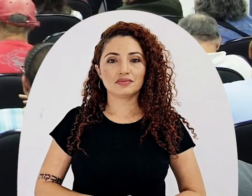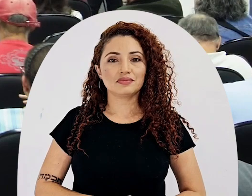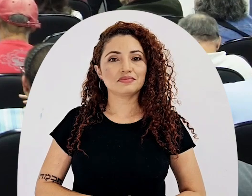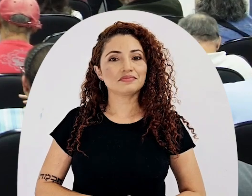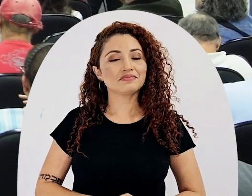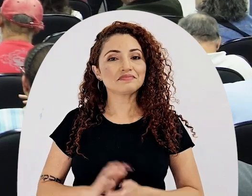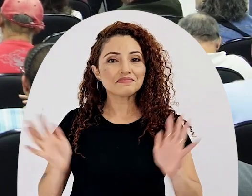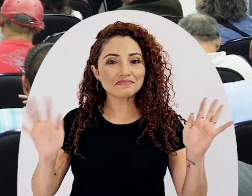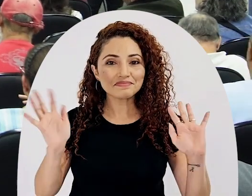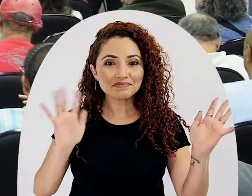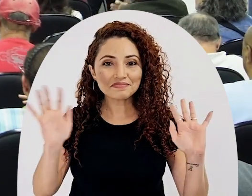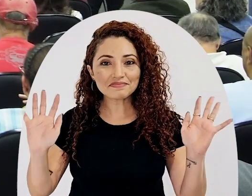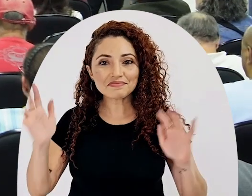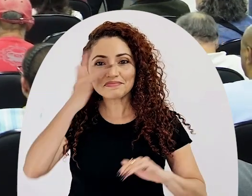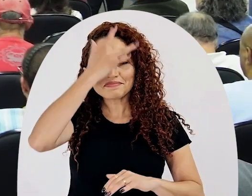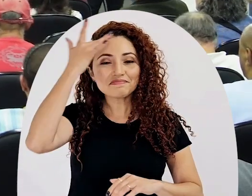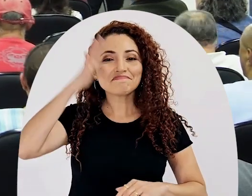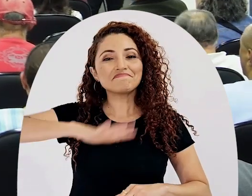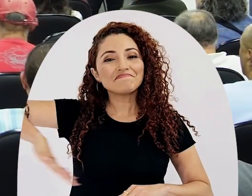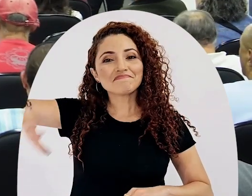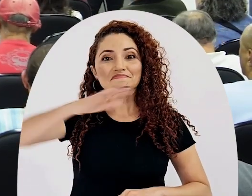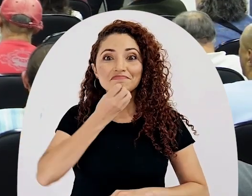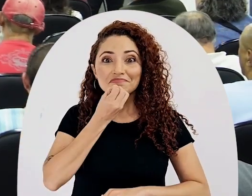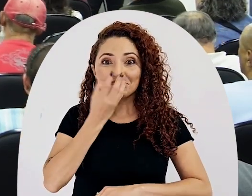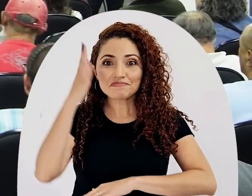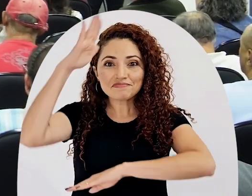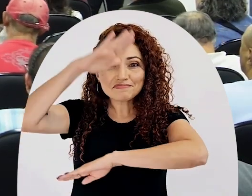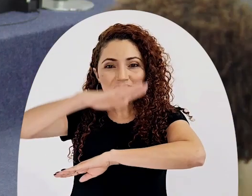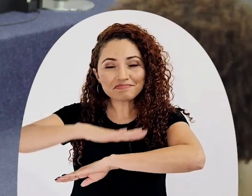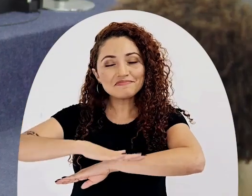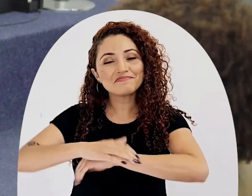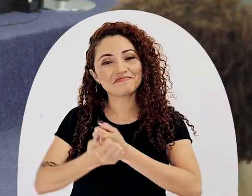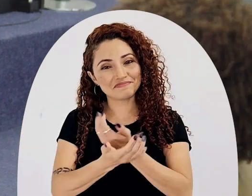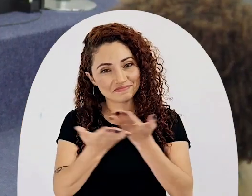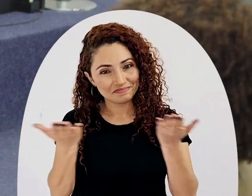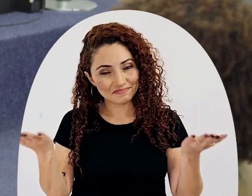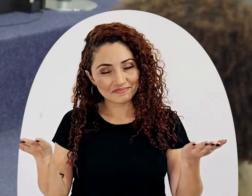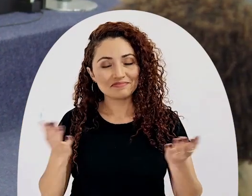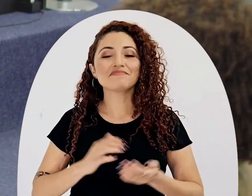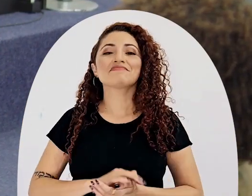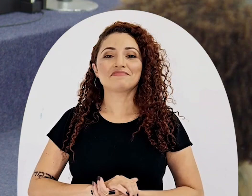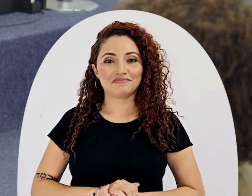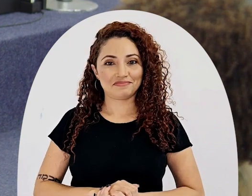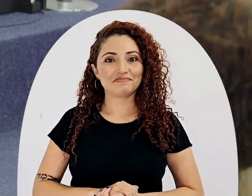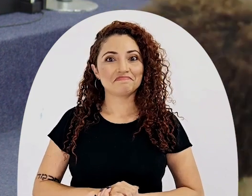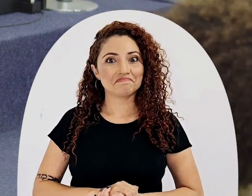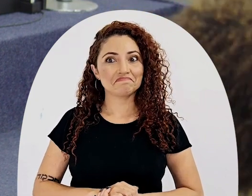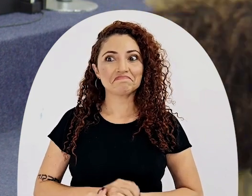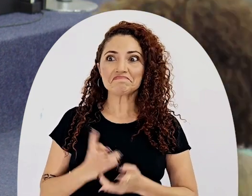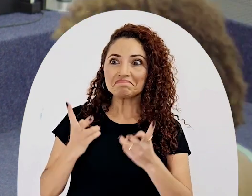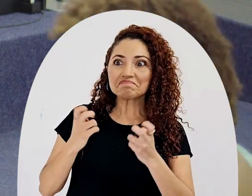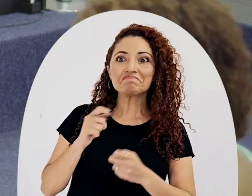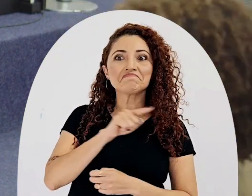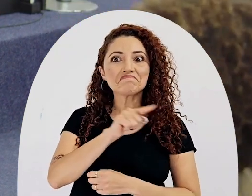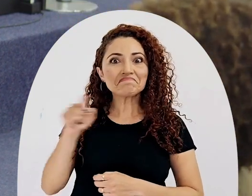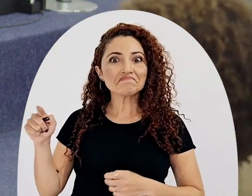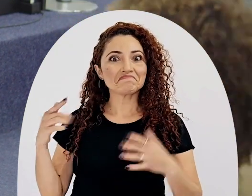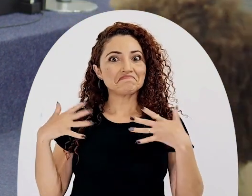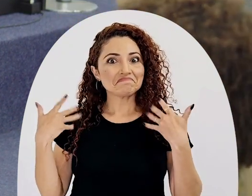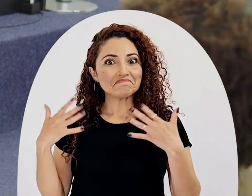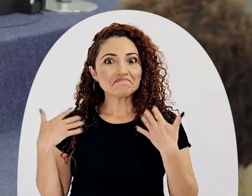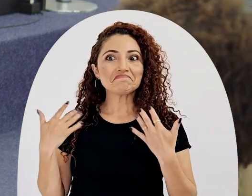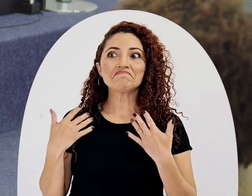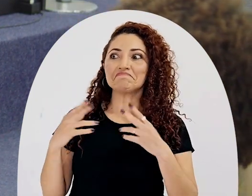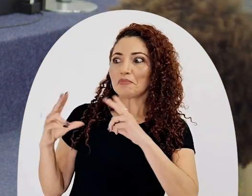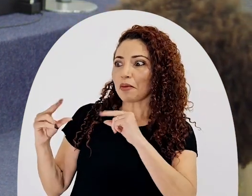Bom, pessoal, olá, boa tarde para todo mundo. Já vi que a turma está animada aí, várias